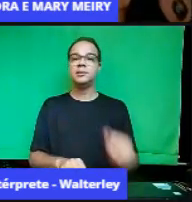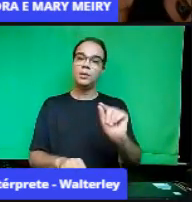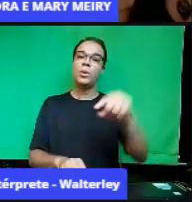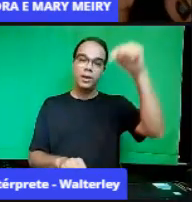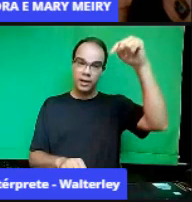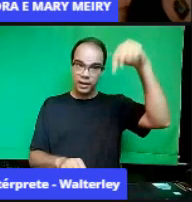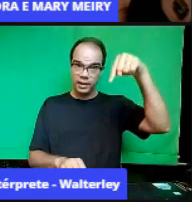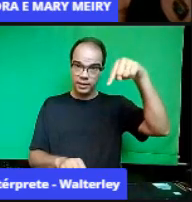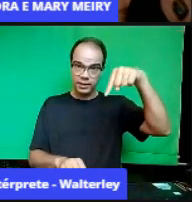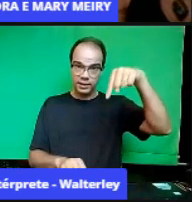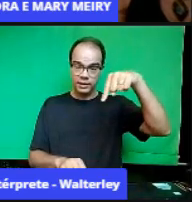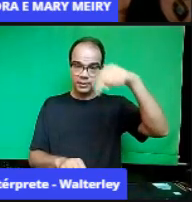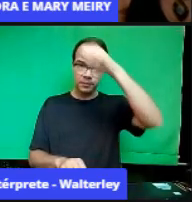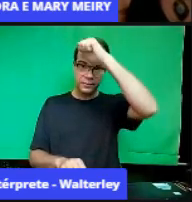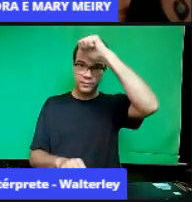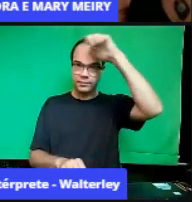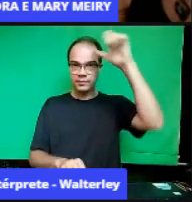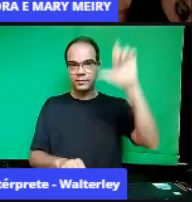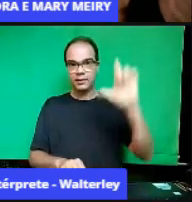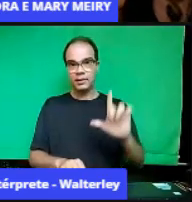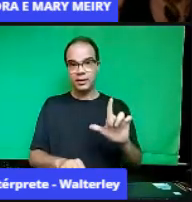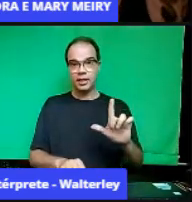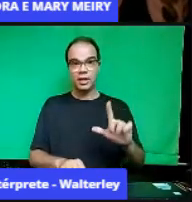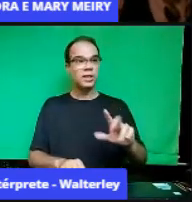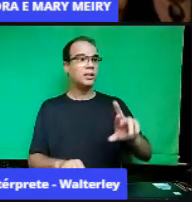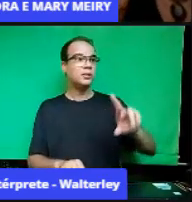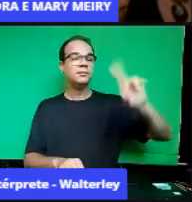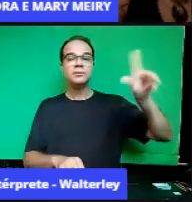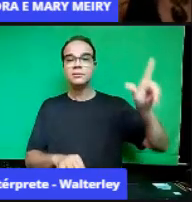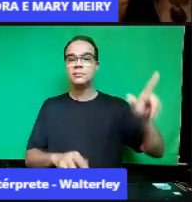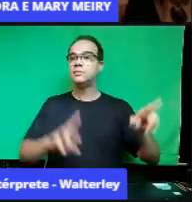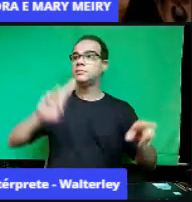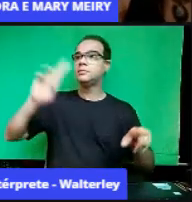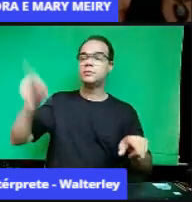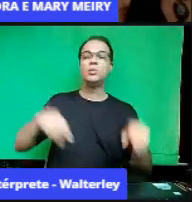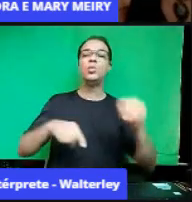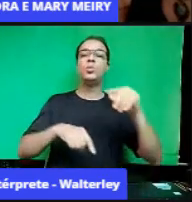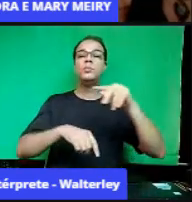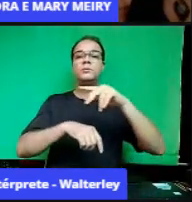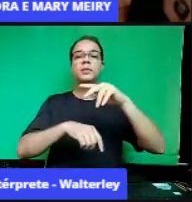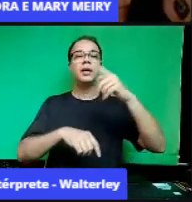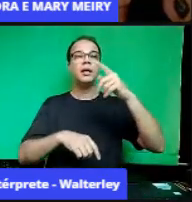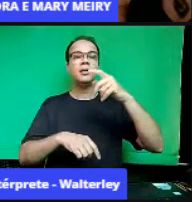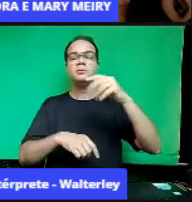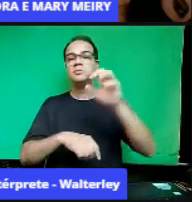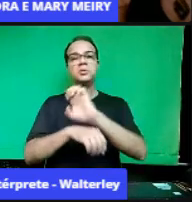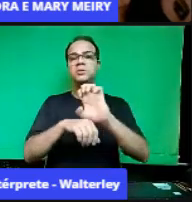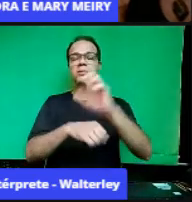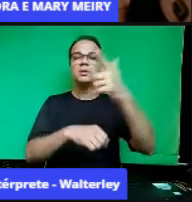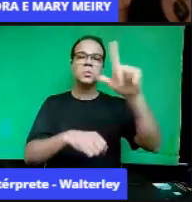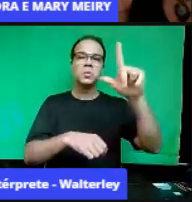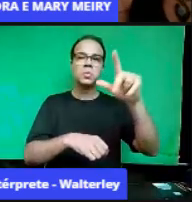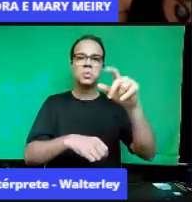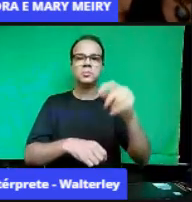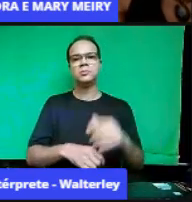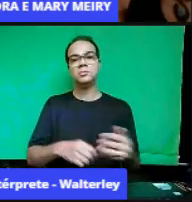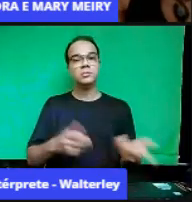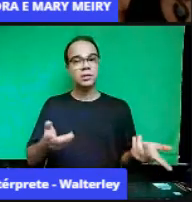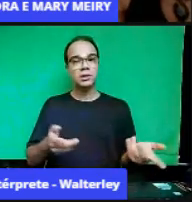a algumas outras situações. Porque nós queremos contemplar habilidades. A